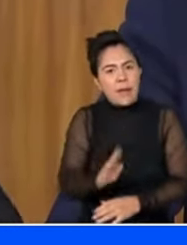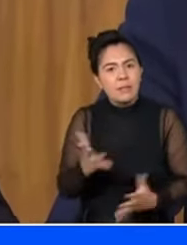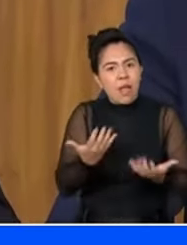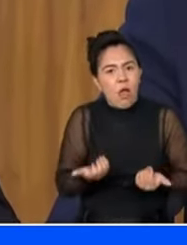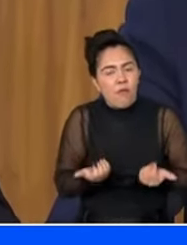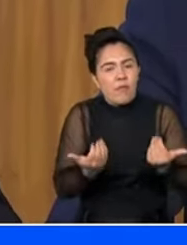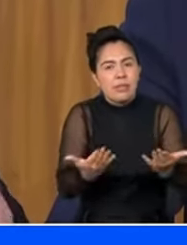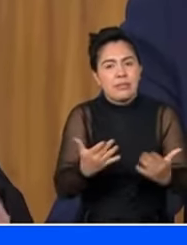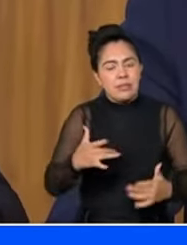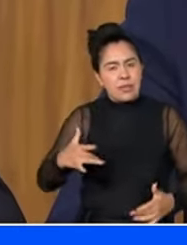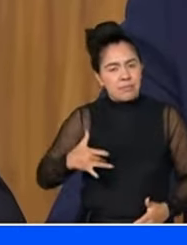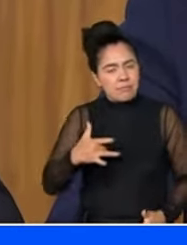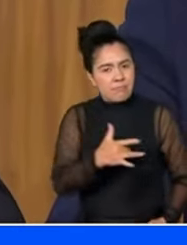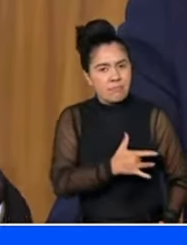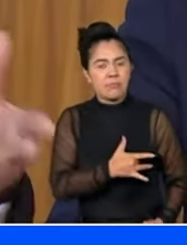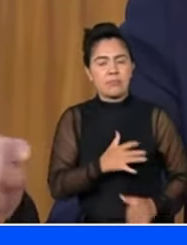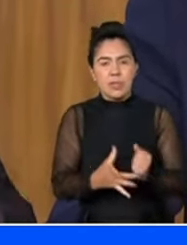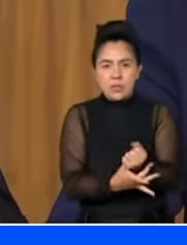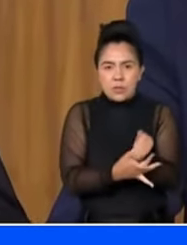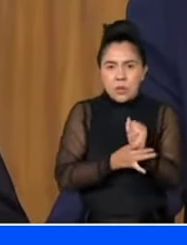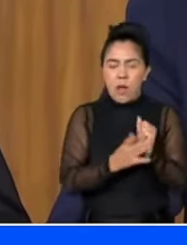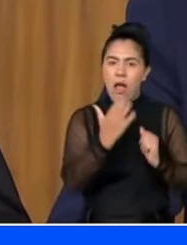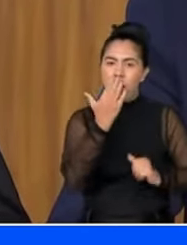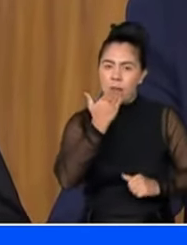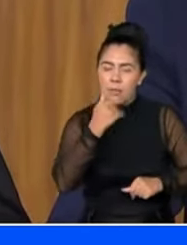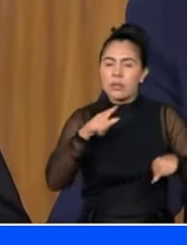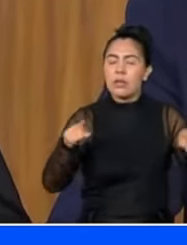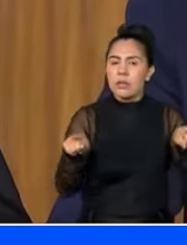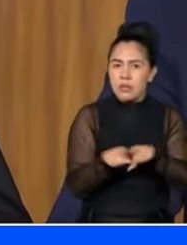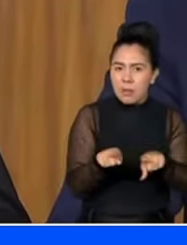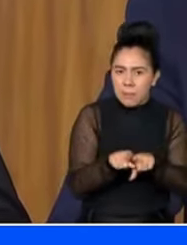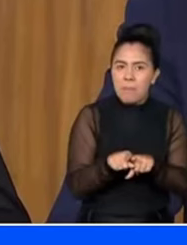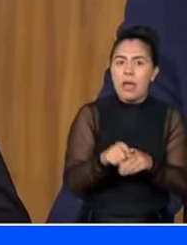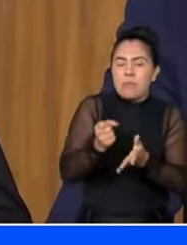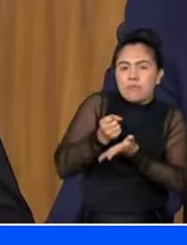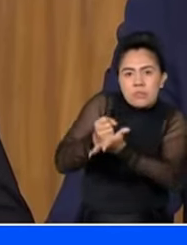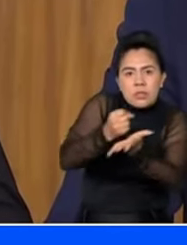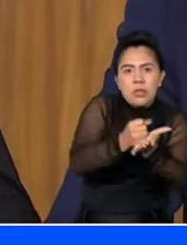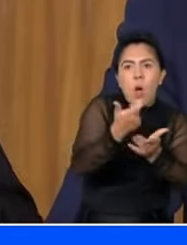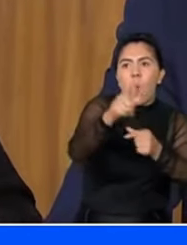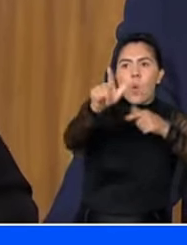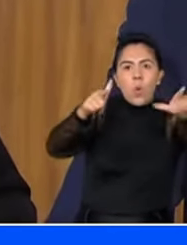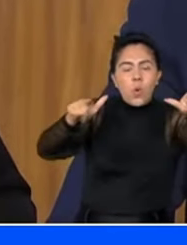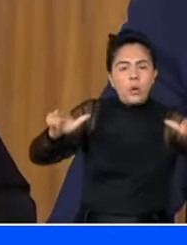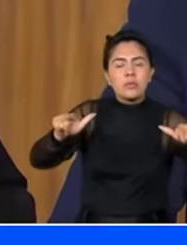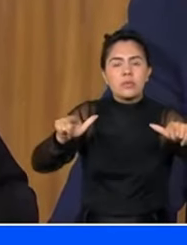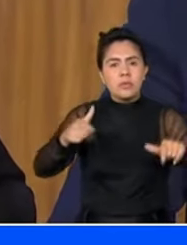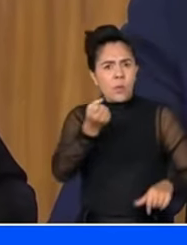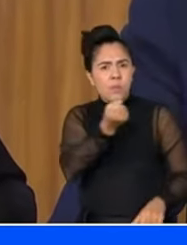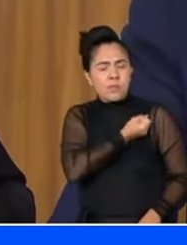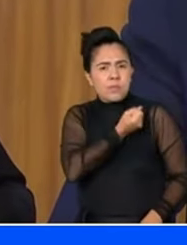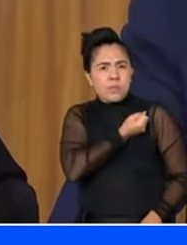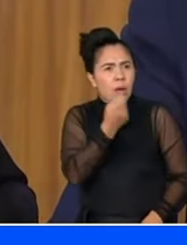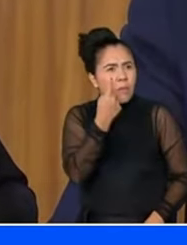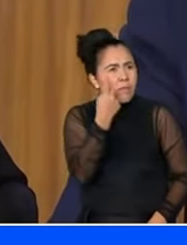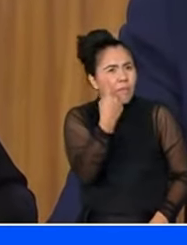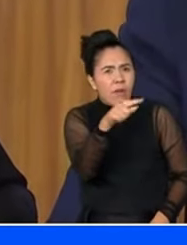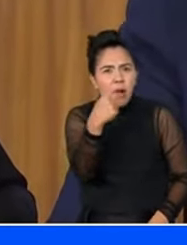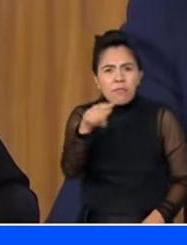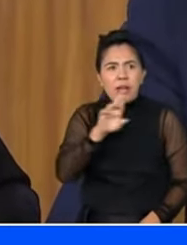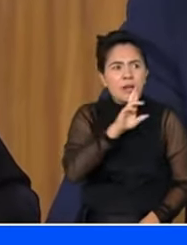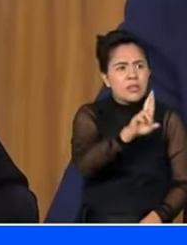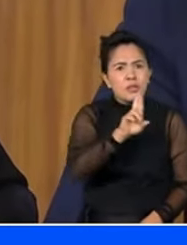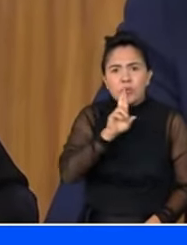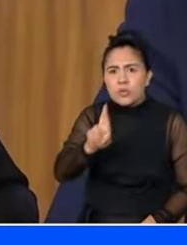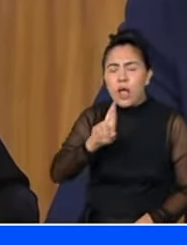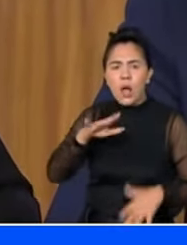e garantindo a nossa. Primeiro lugar, garantindo a nossa, depois, obviamente, tentando socorrer os outros. E os números são dessa